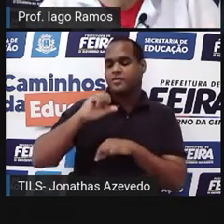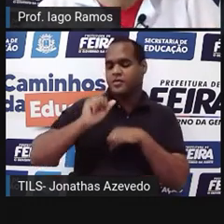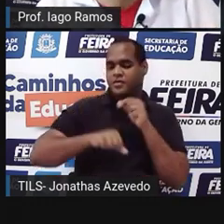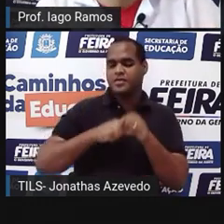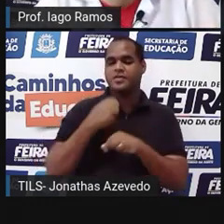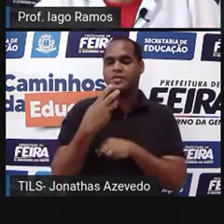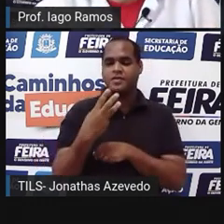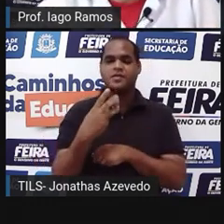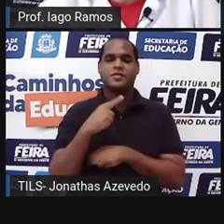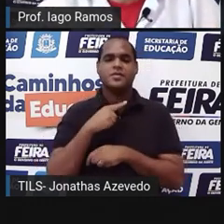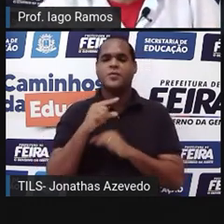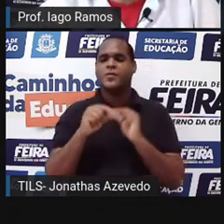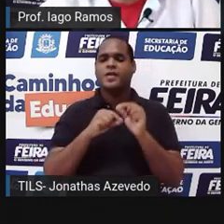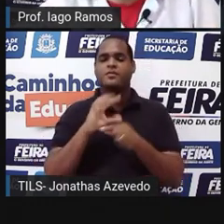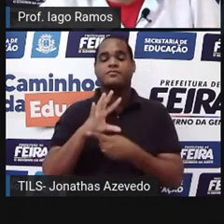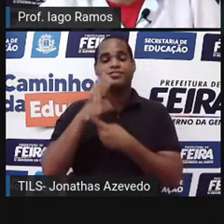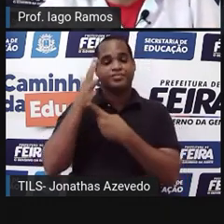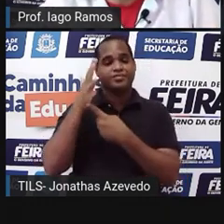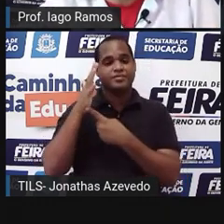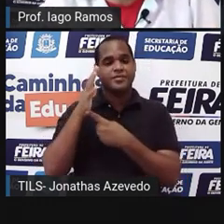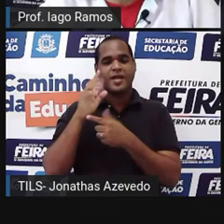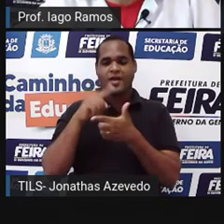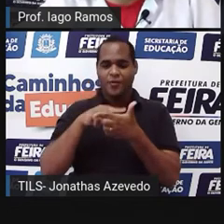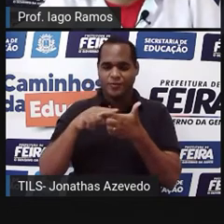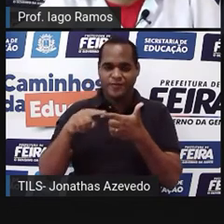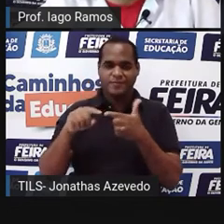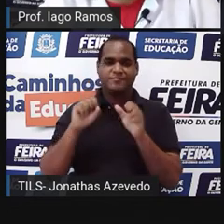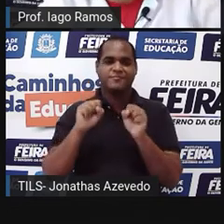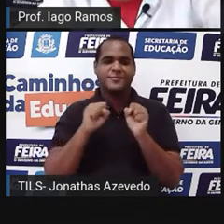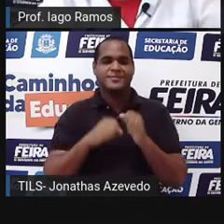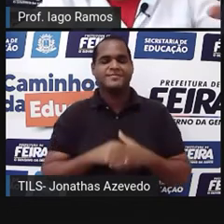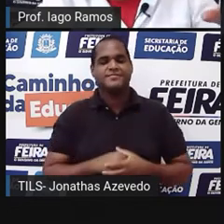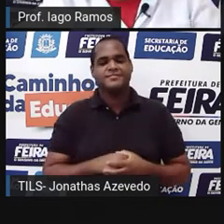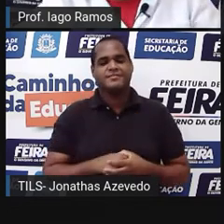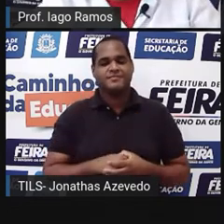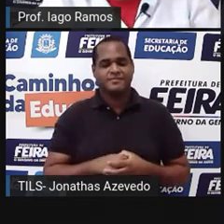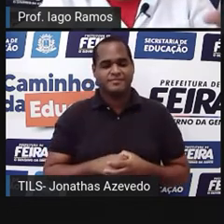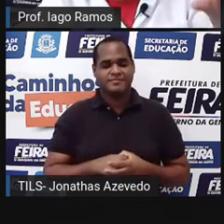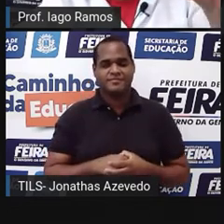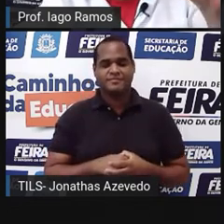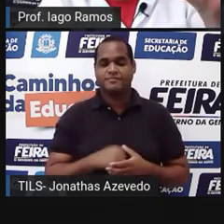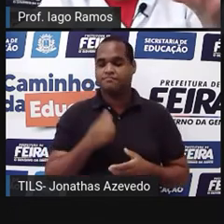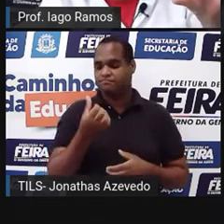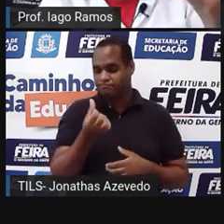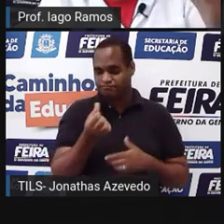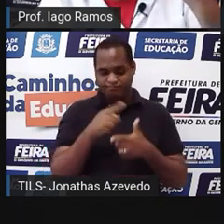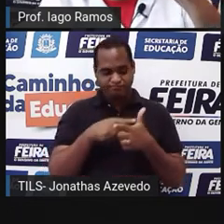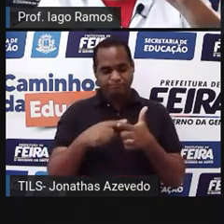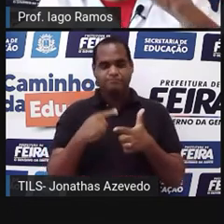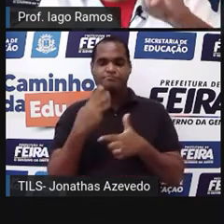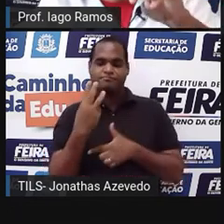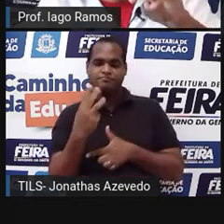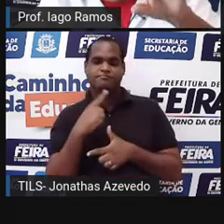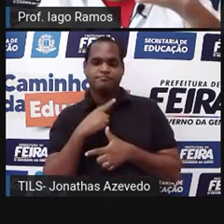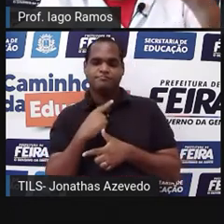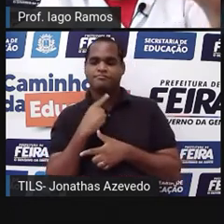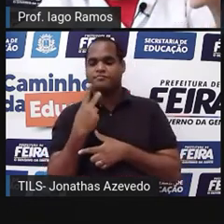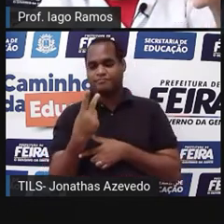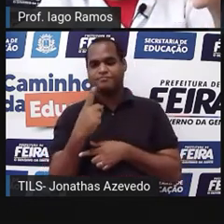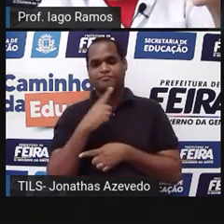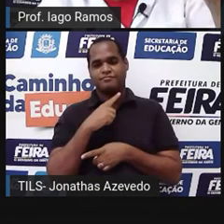quê? Está acontecendo uma divisão. 6 dividido por 3 dá